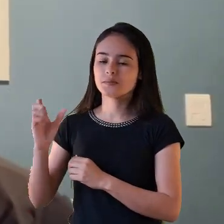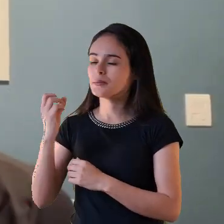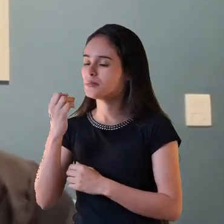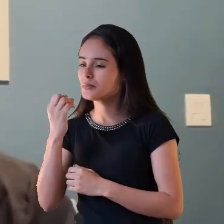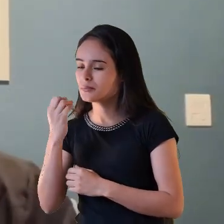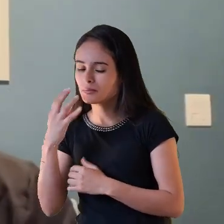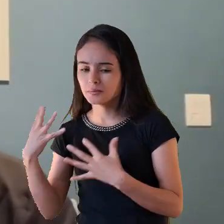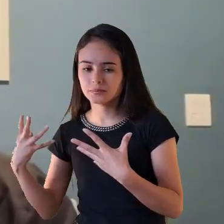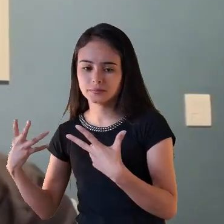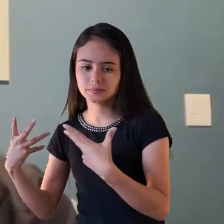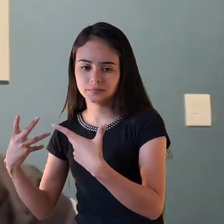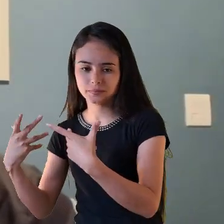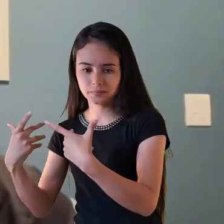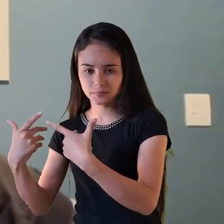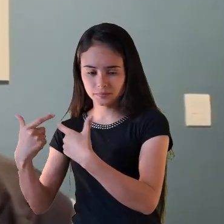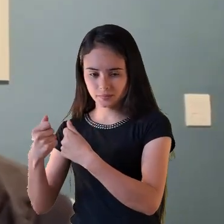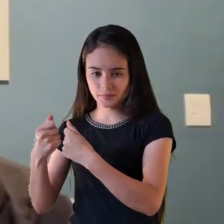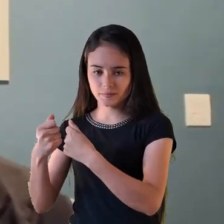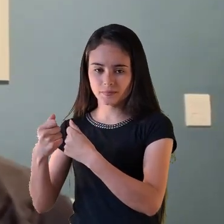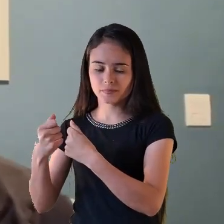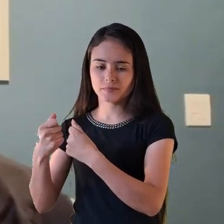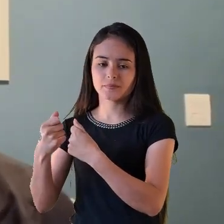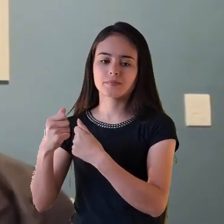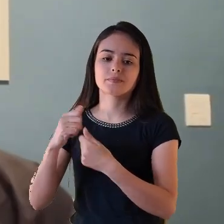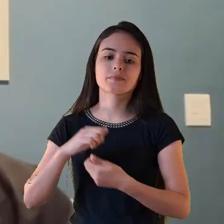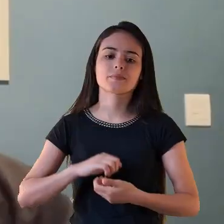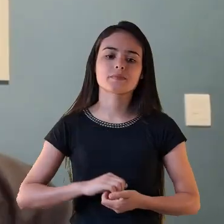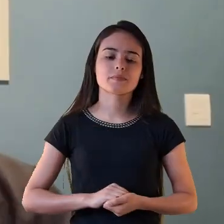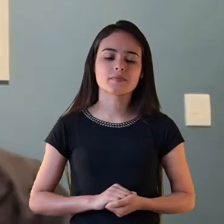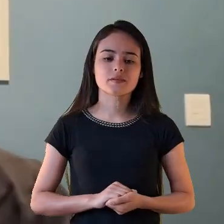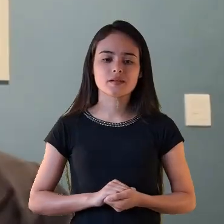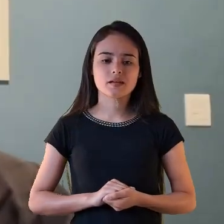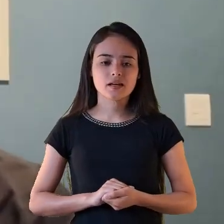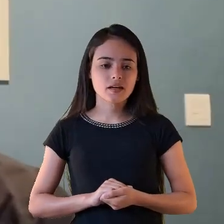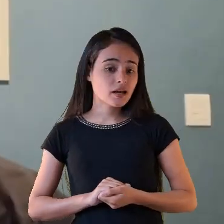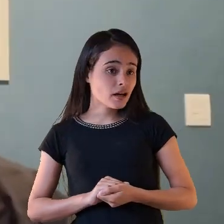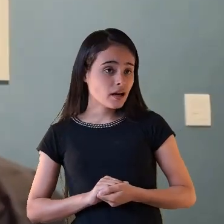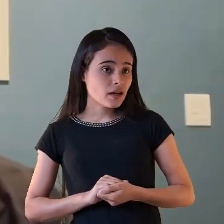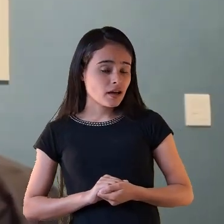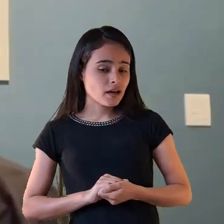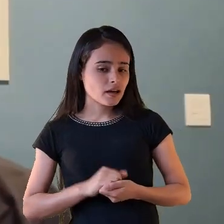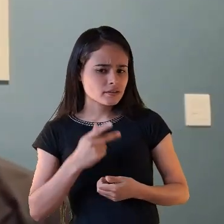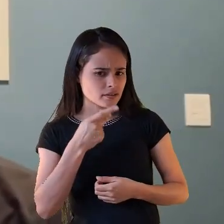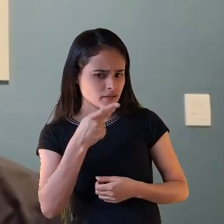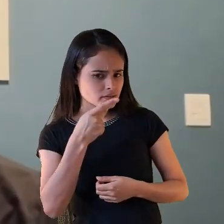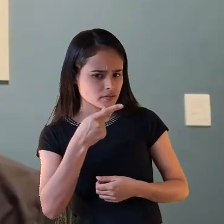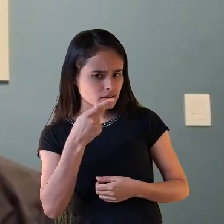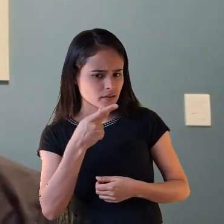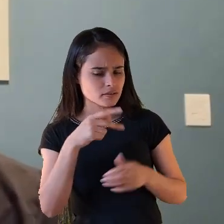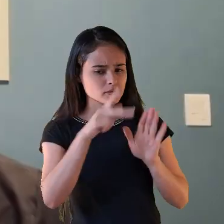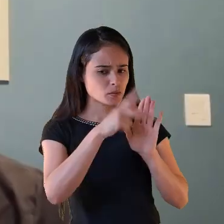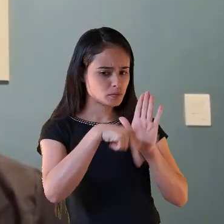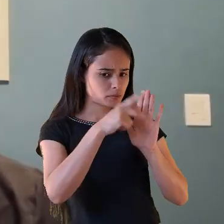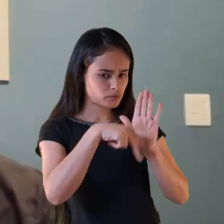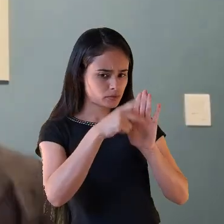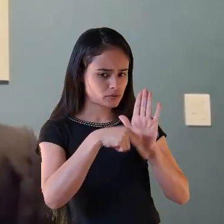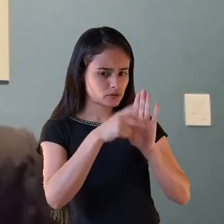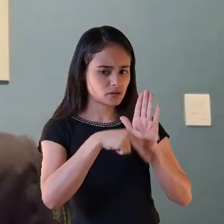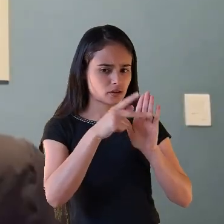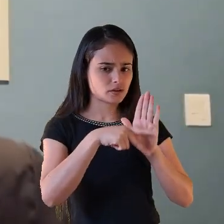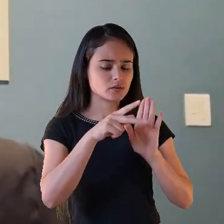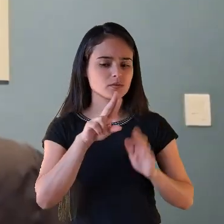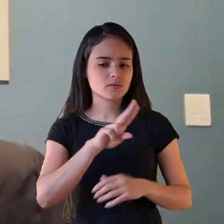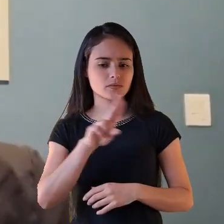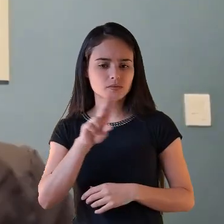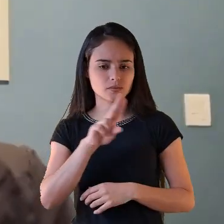mineiro. Então fico muito, muito honrado mesmo. Eu queria falar um pouco sobre o Projeto Querino para vocês,